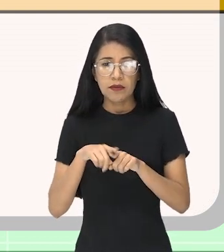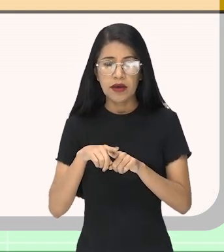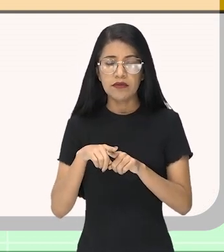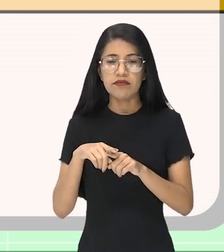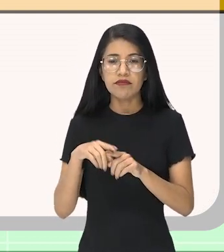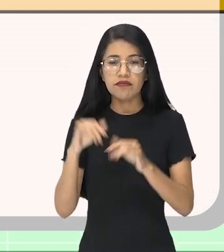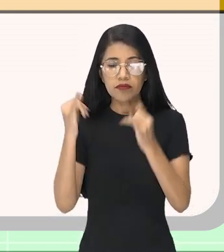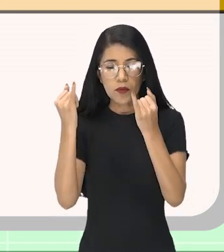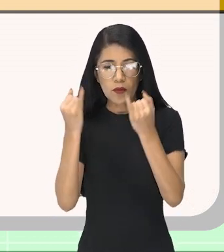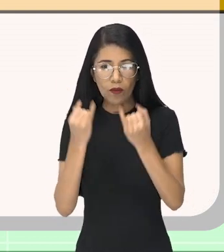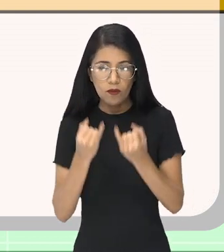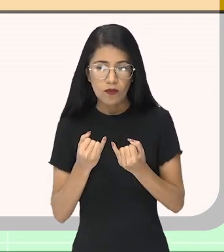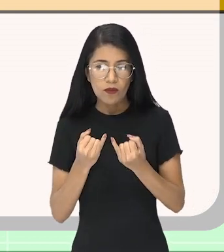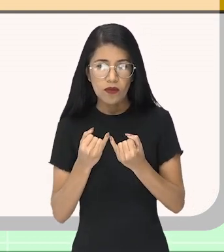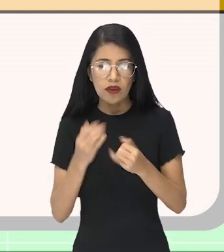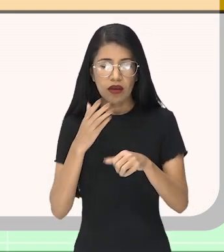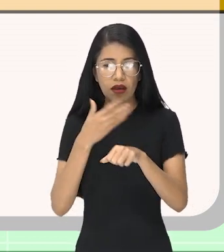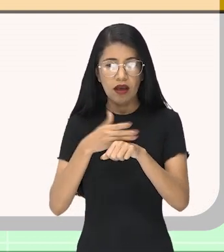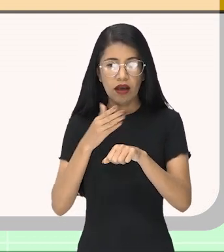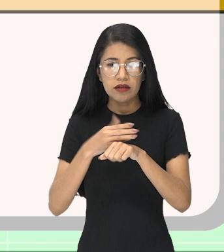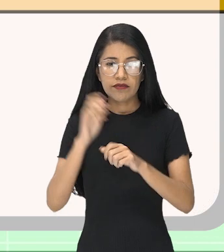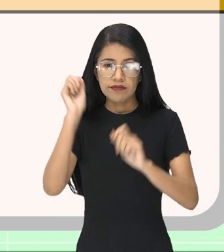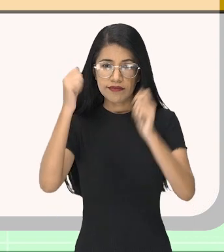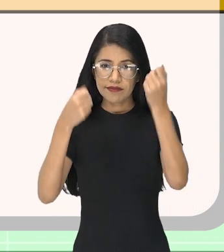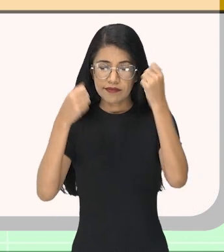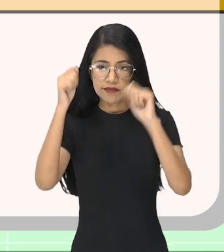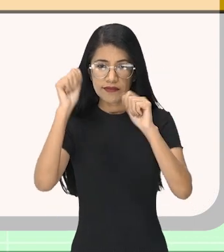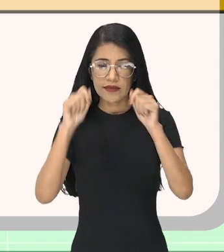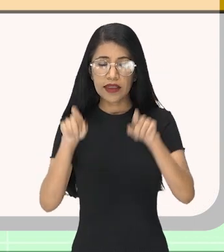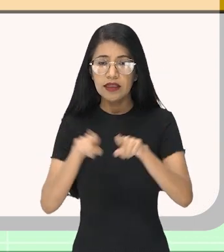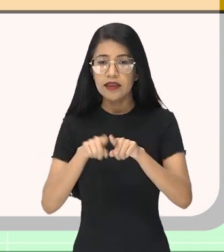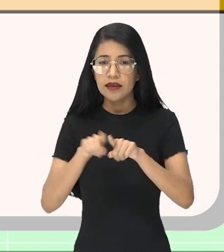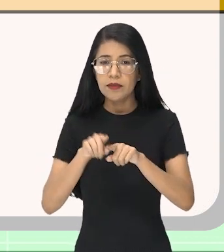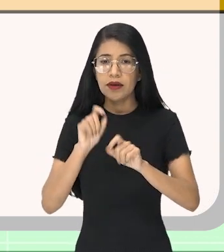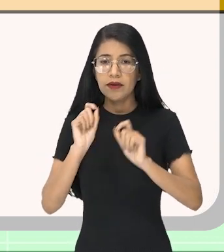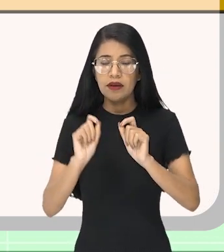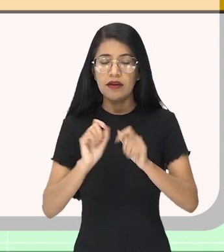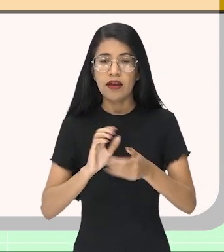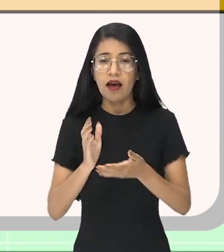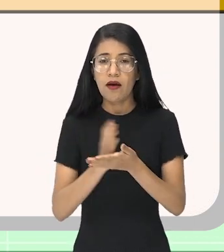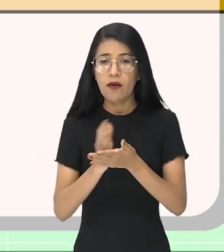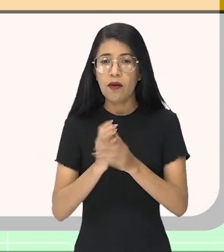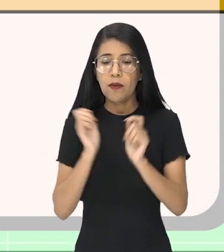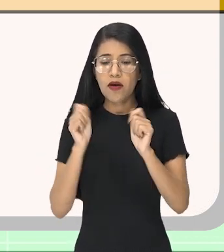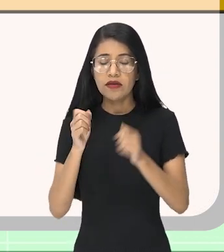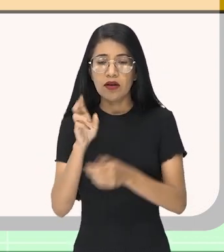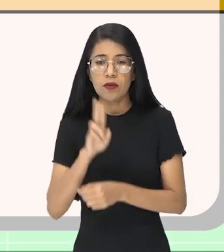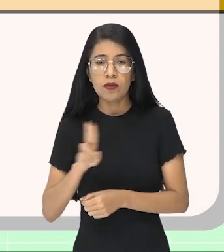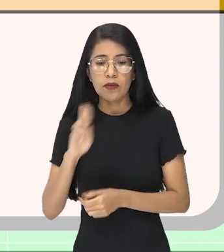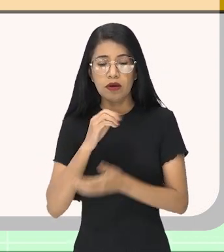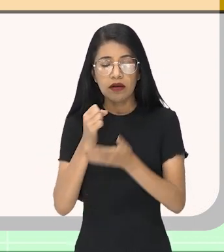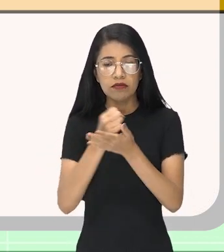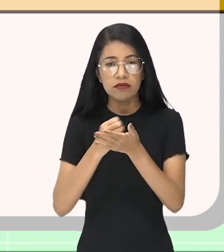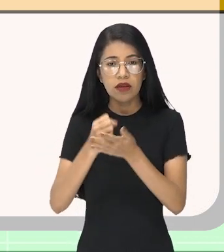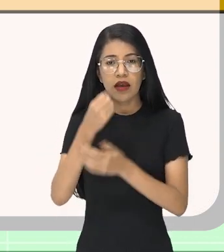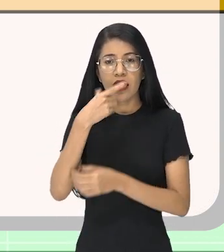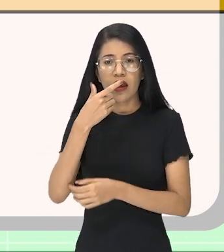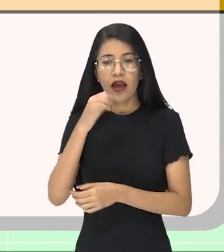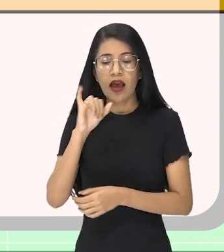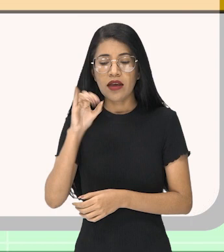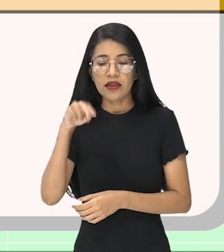e exercício físico, mas também, em alguns casos, ao uso de medicamento, como a